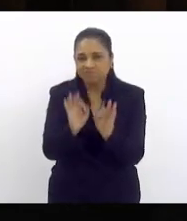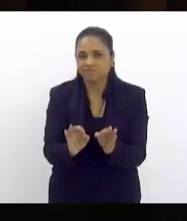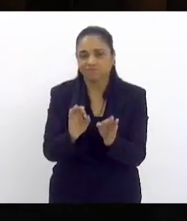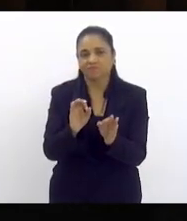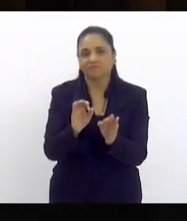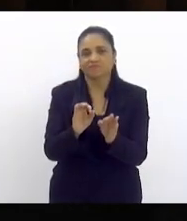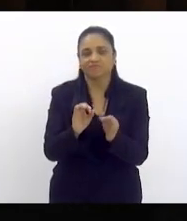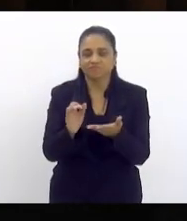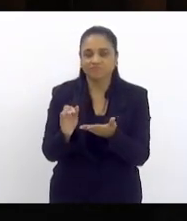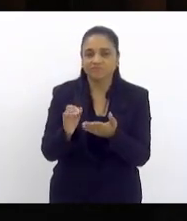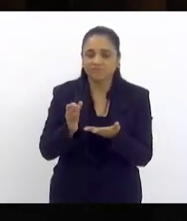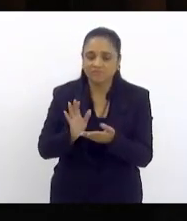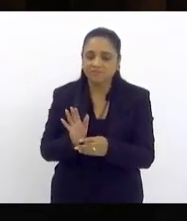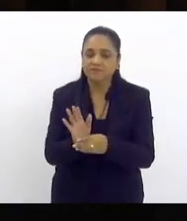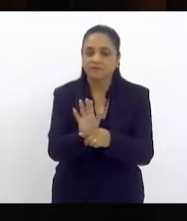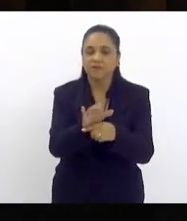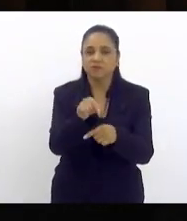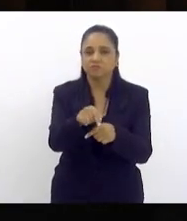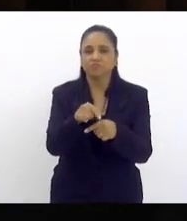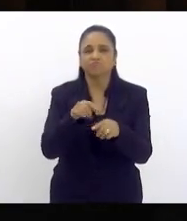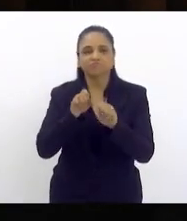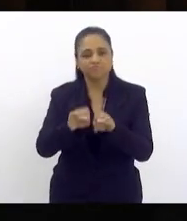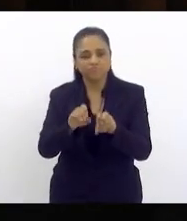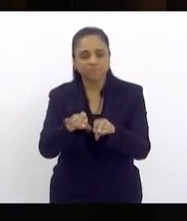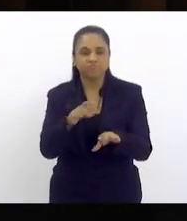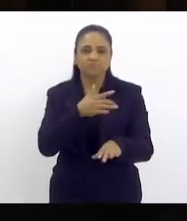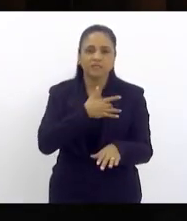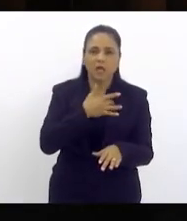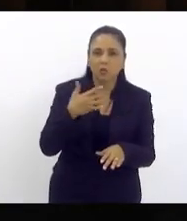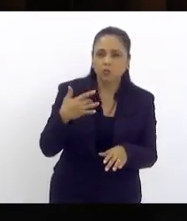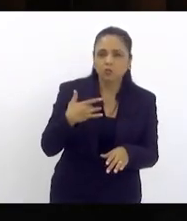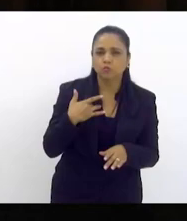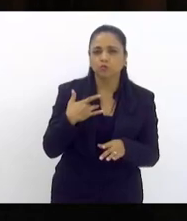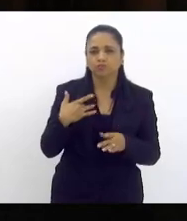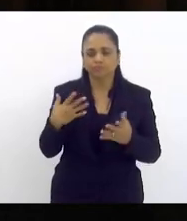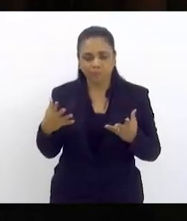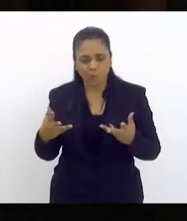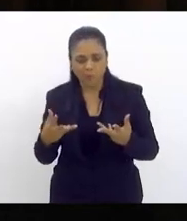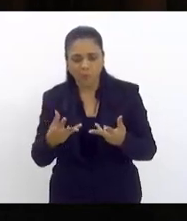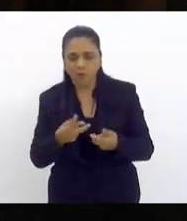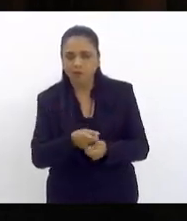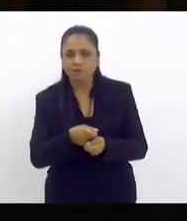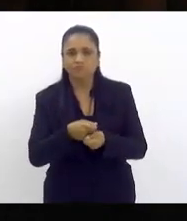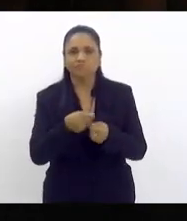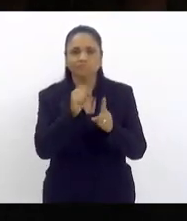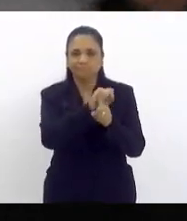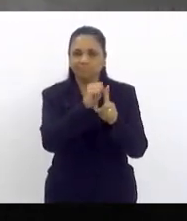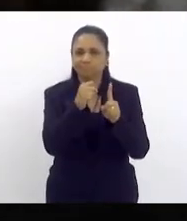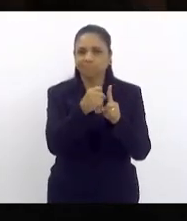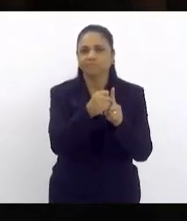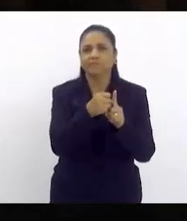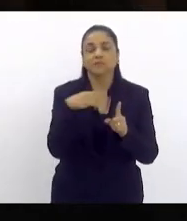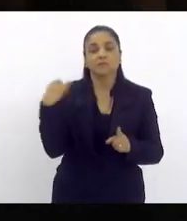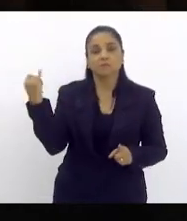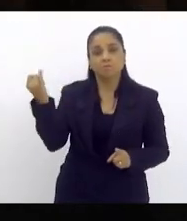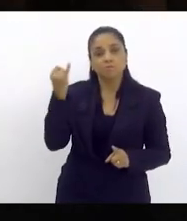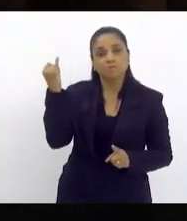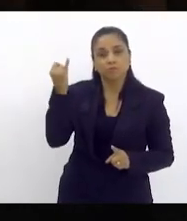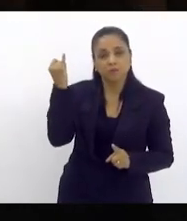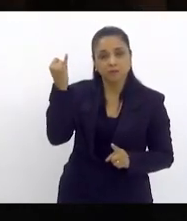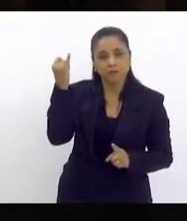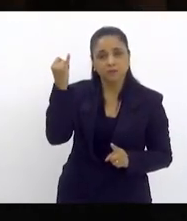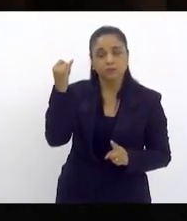em investimentos em educação, em saúde de qualidade e assistência social. Importante também dizer que, além